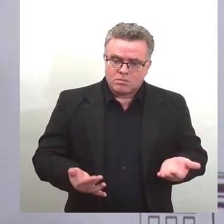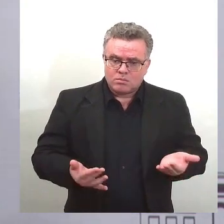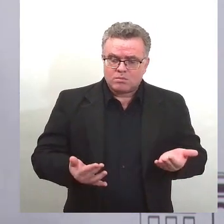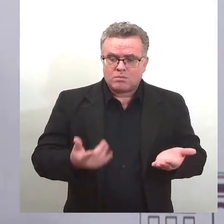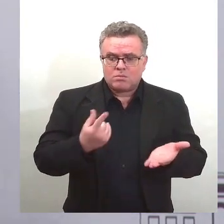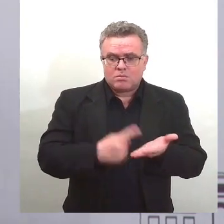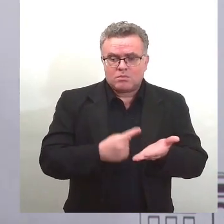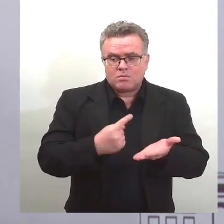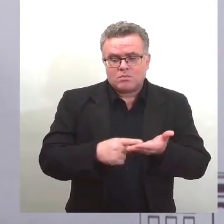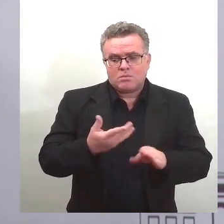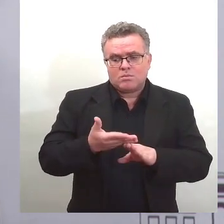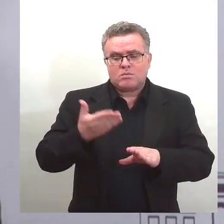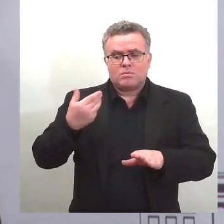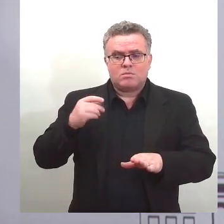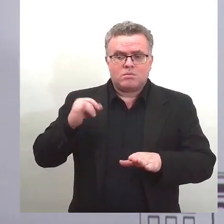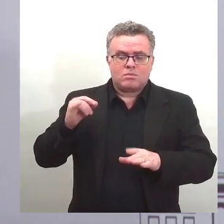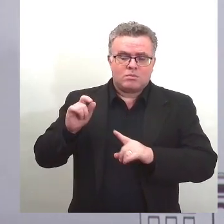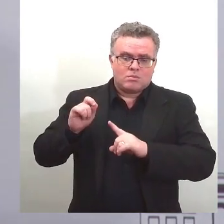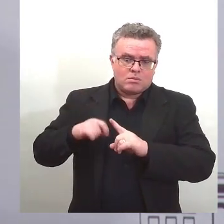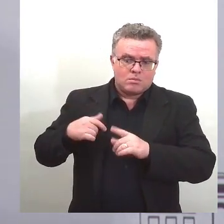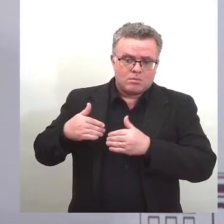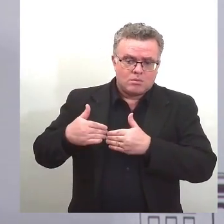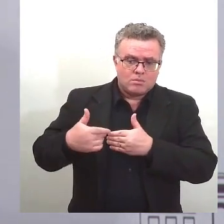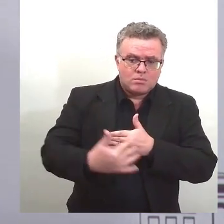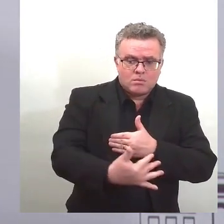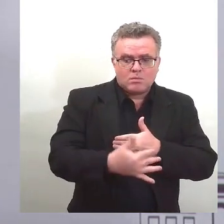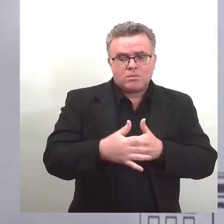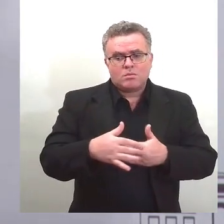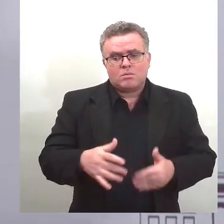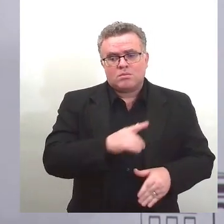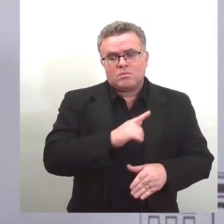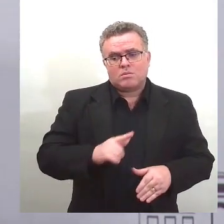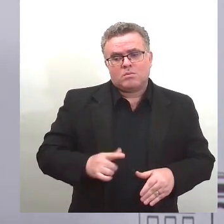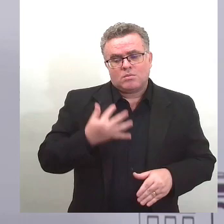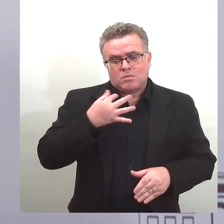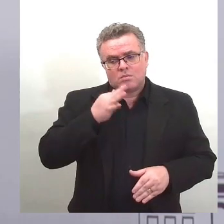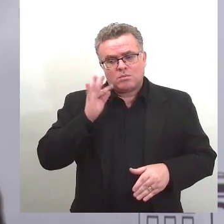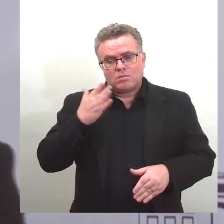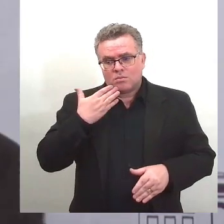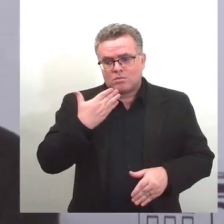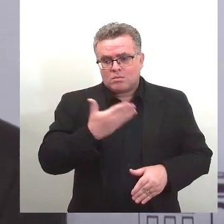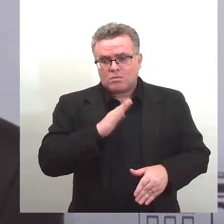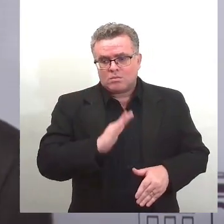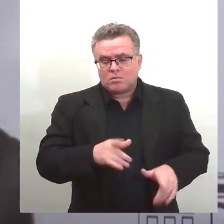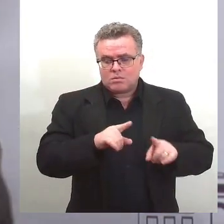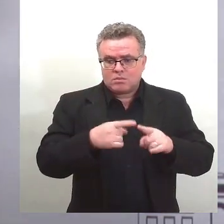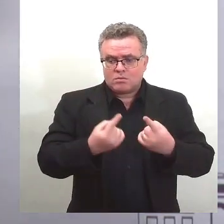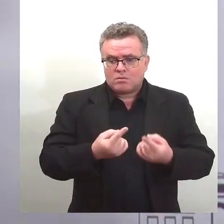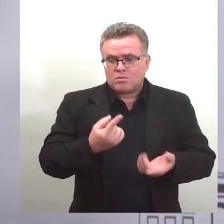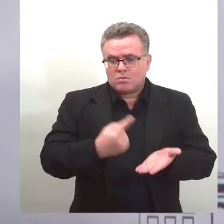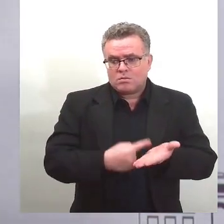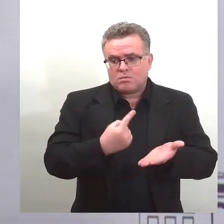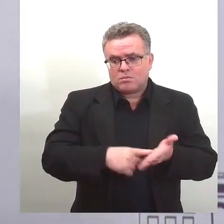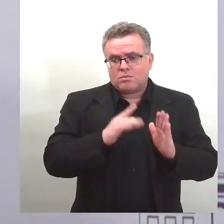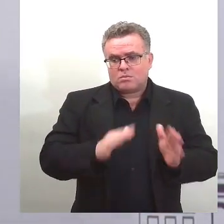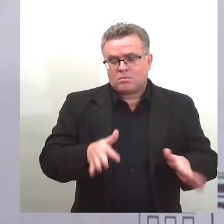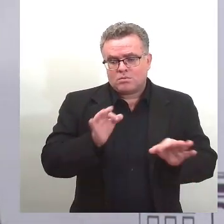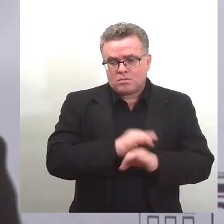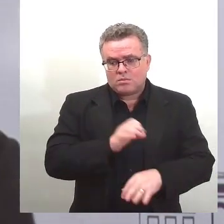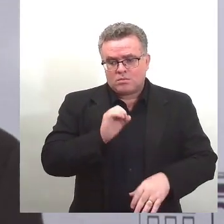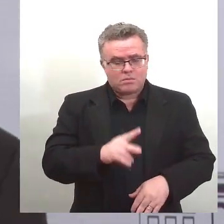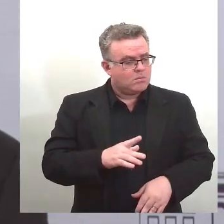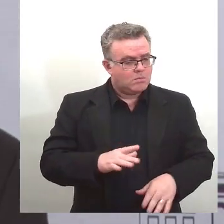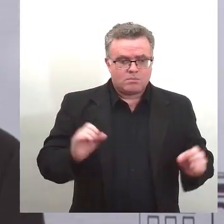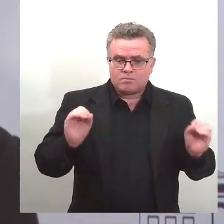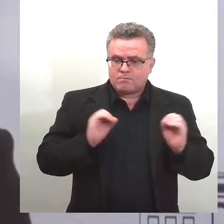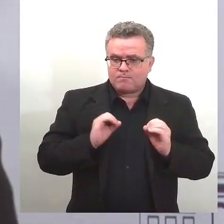de 23, assim que o governador Fábio assumiu, que eles solicitaram audiência. Infelizmente, não obtiveram sucesso, ou seja, não